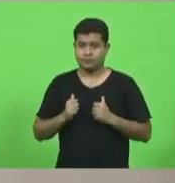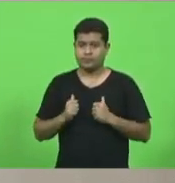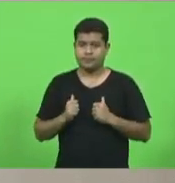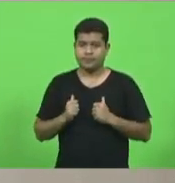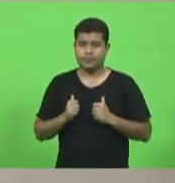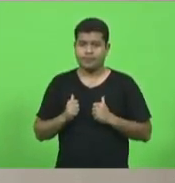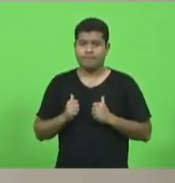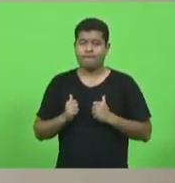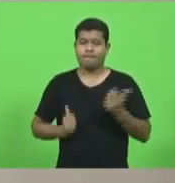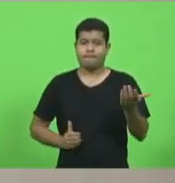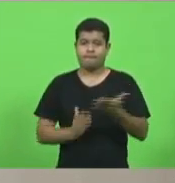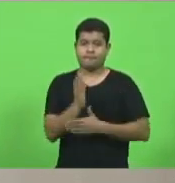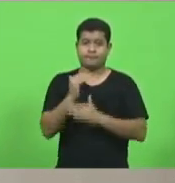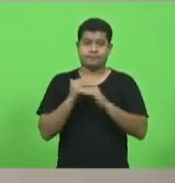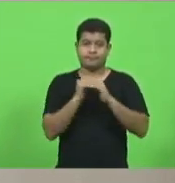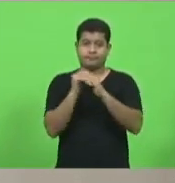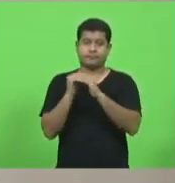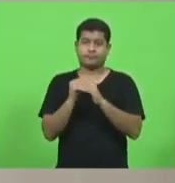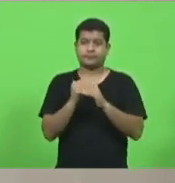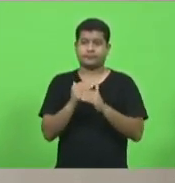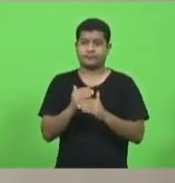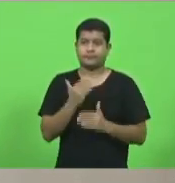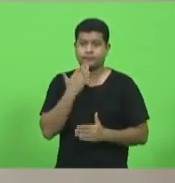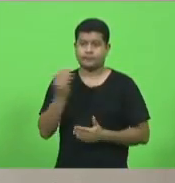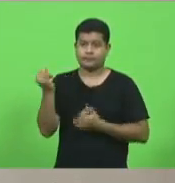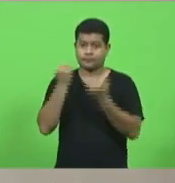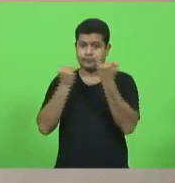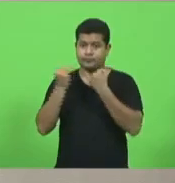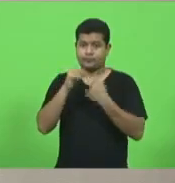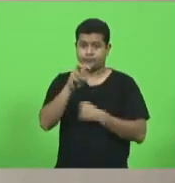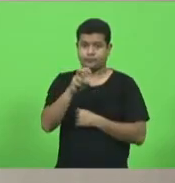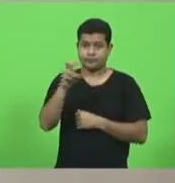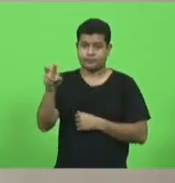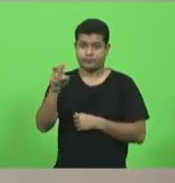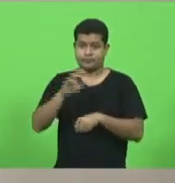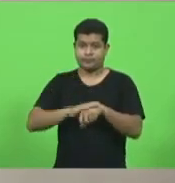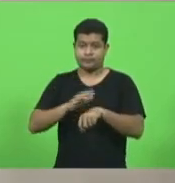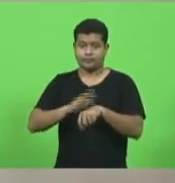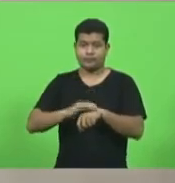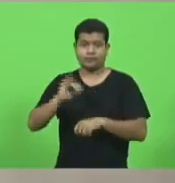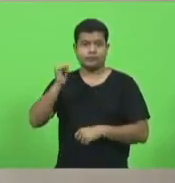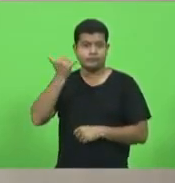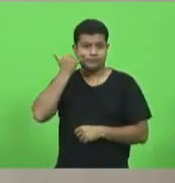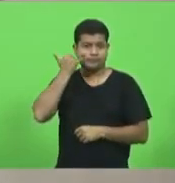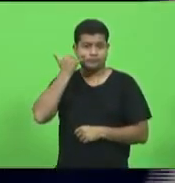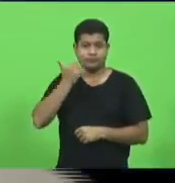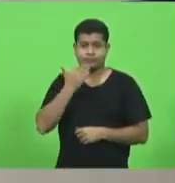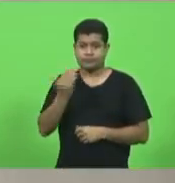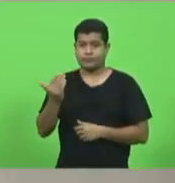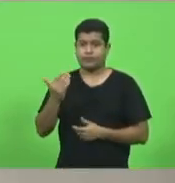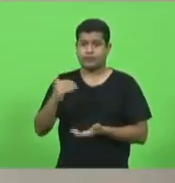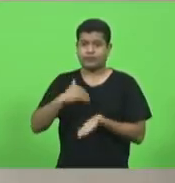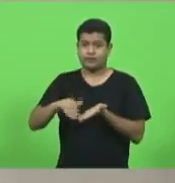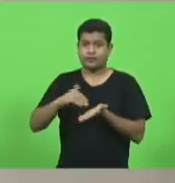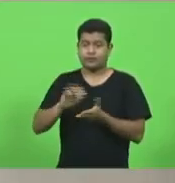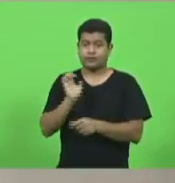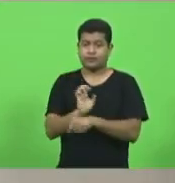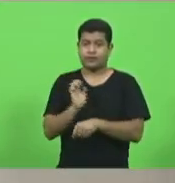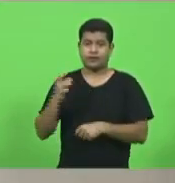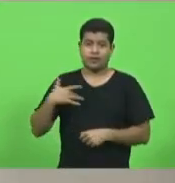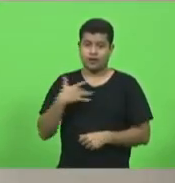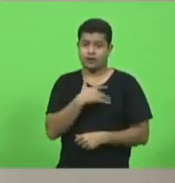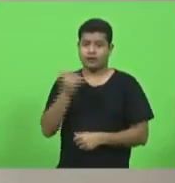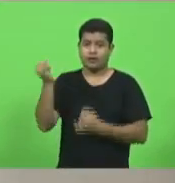encontra. Aprovado por unanimidade. Pedido de informação 55. Autor deputado Gessé Lopes, solicitando ao secretário do Estado da Saúde